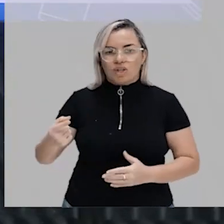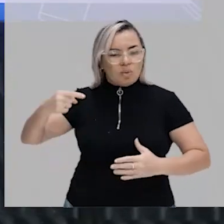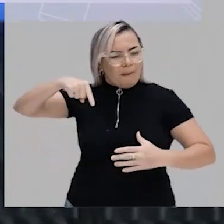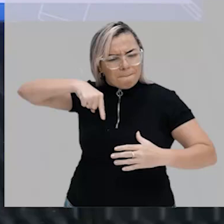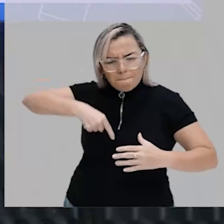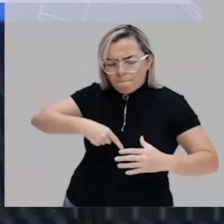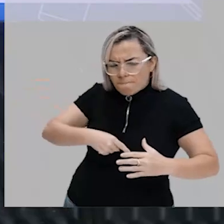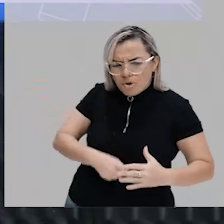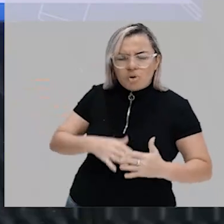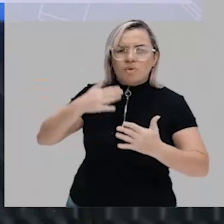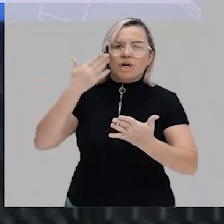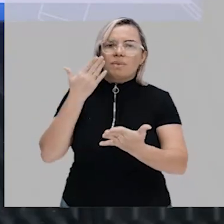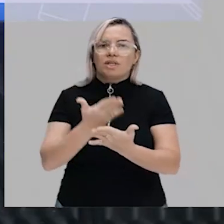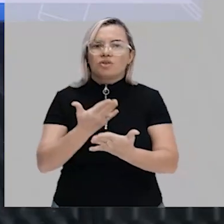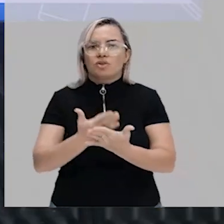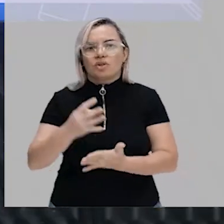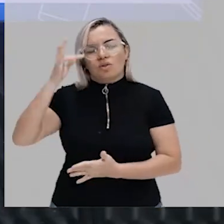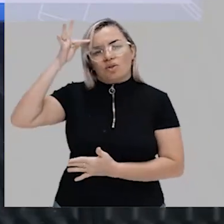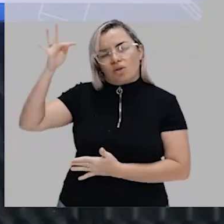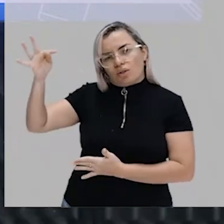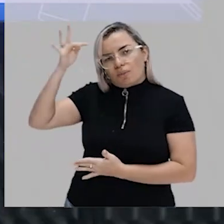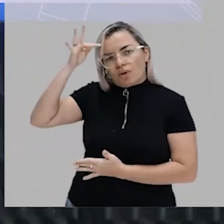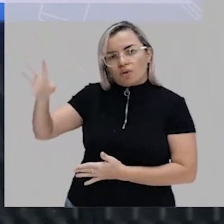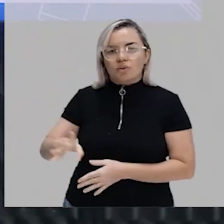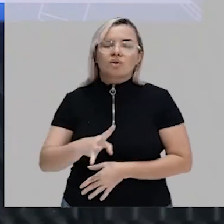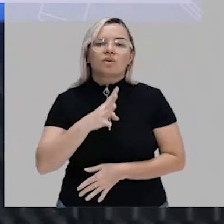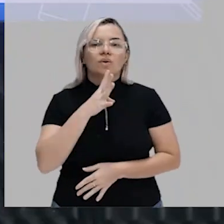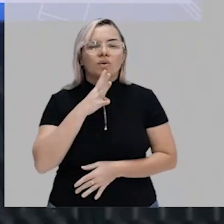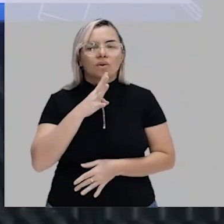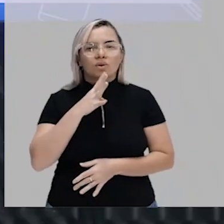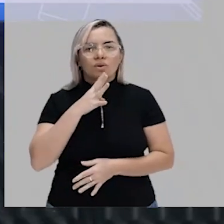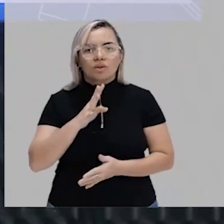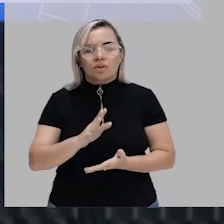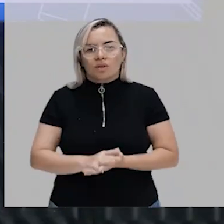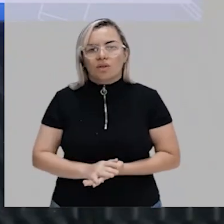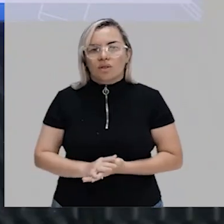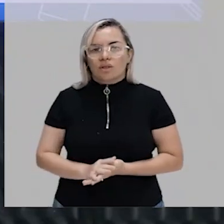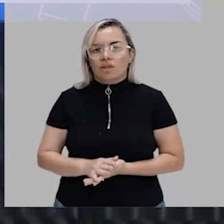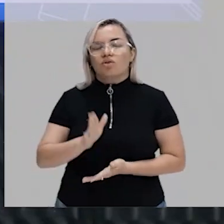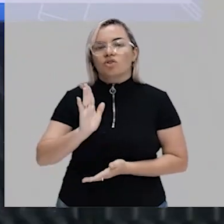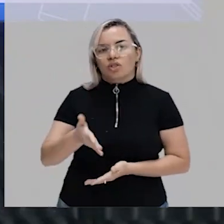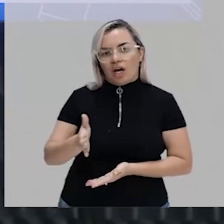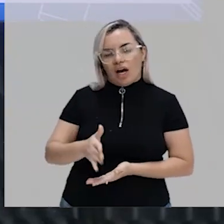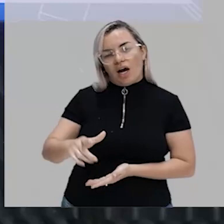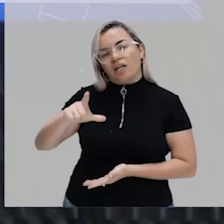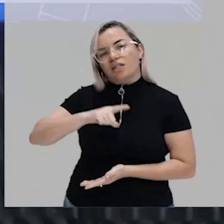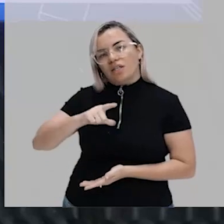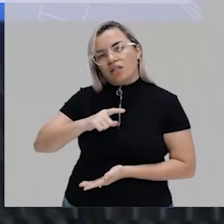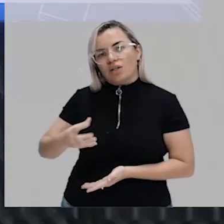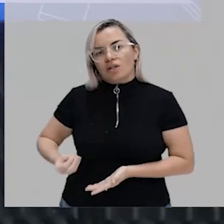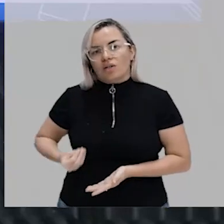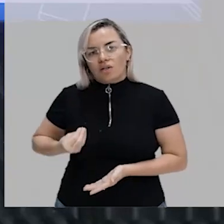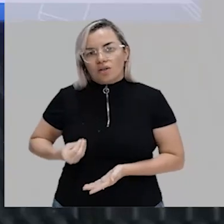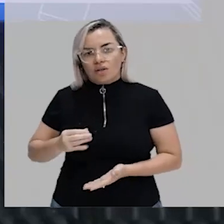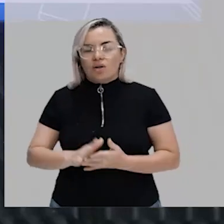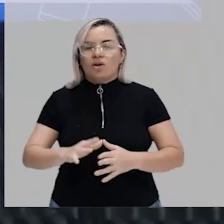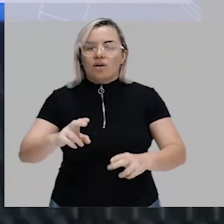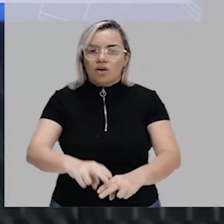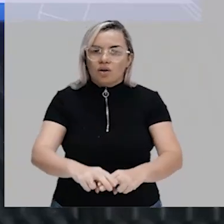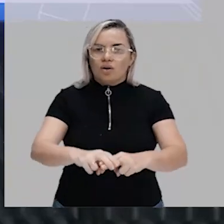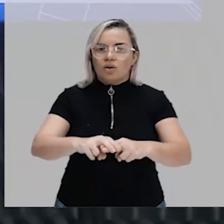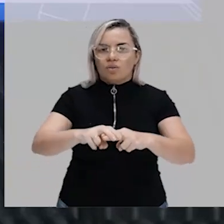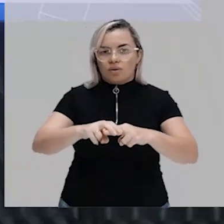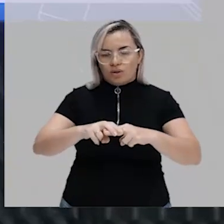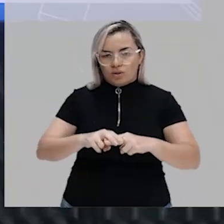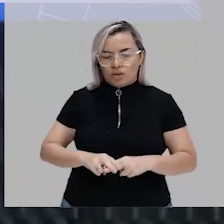sobre essa teoria, sobre esse conhecimento pré-estabelecido. Por isso que a gente vai dizer que ele opera